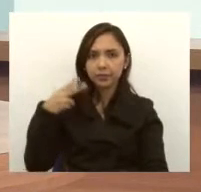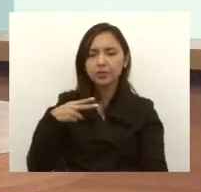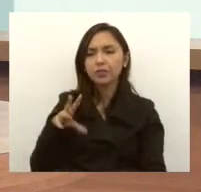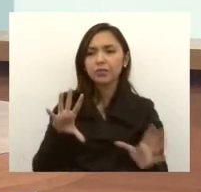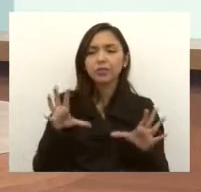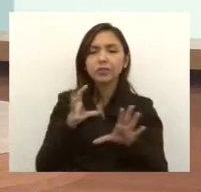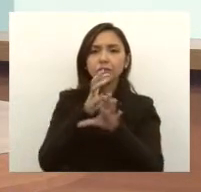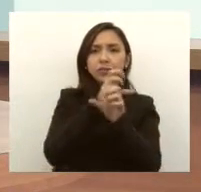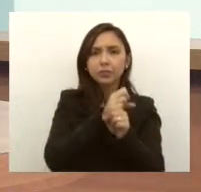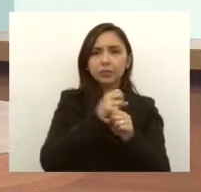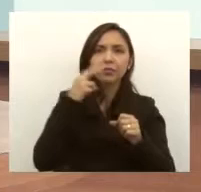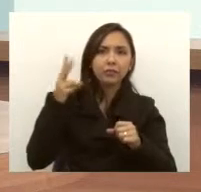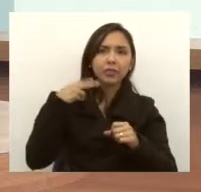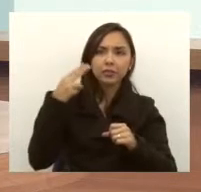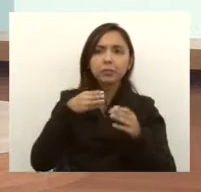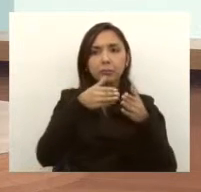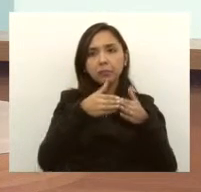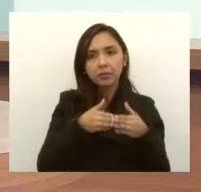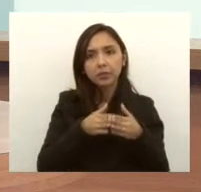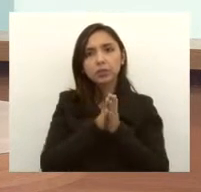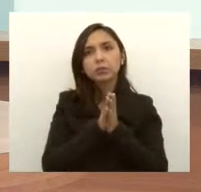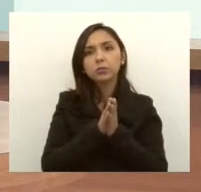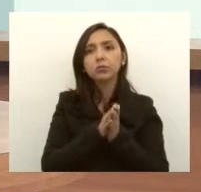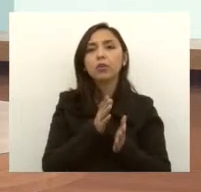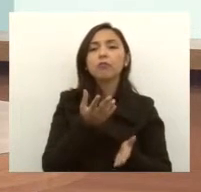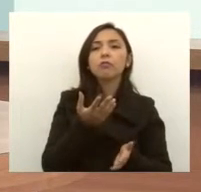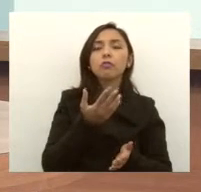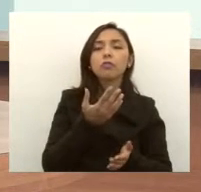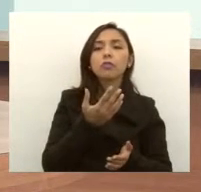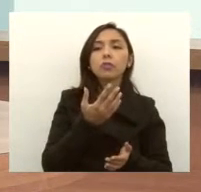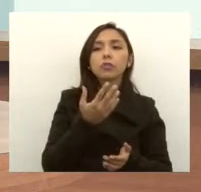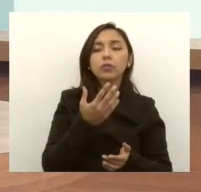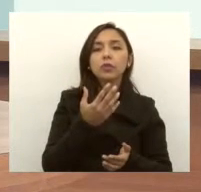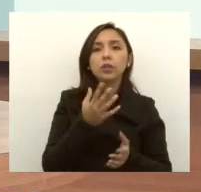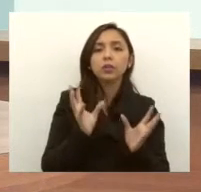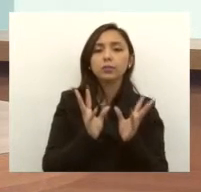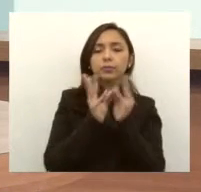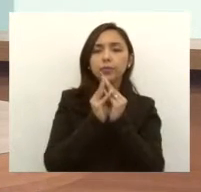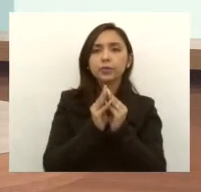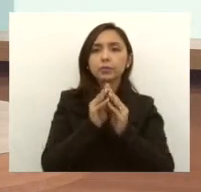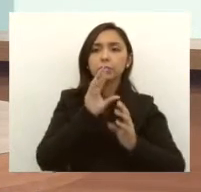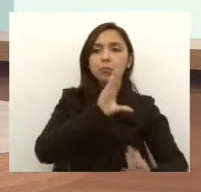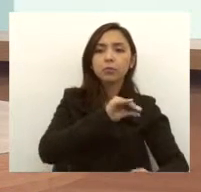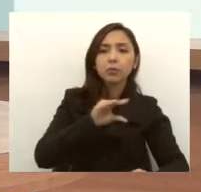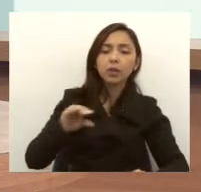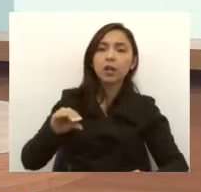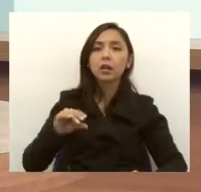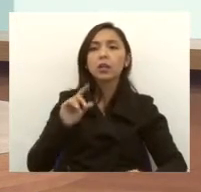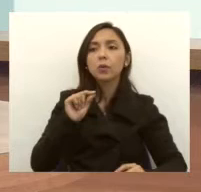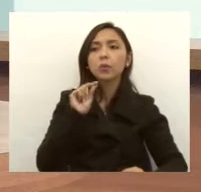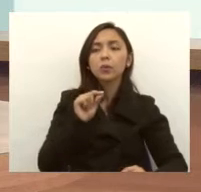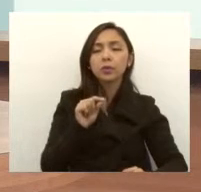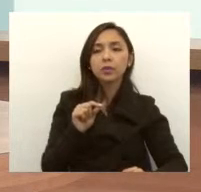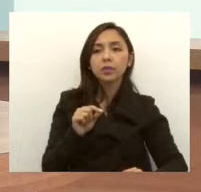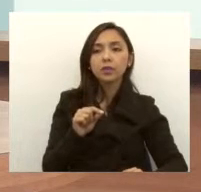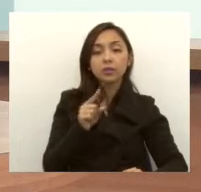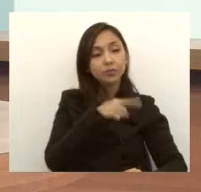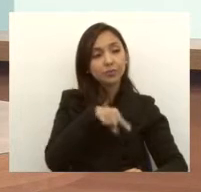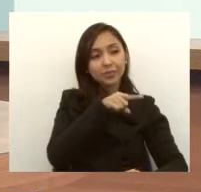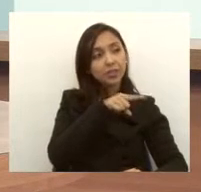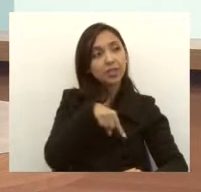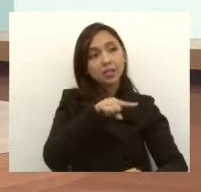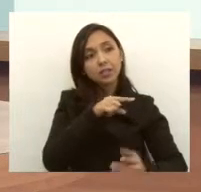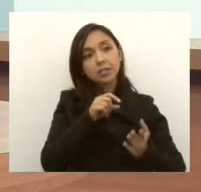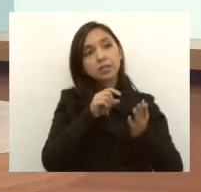conjunto de vereadores pedindo para, resumindo, na nossa audiência pública de segunda-feira, o que foi o propósito? Não tem condições